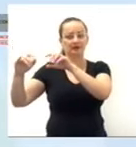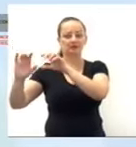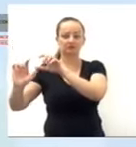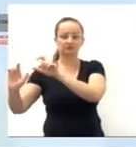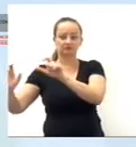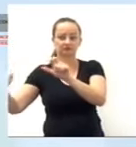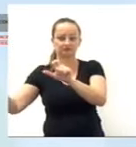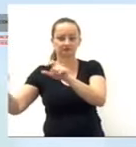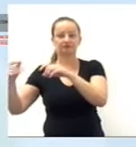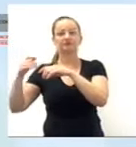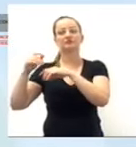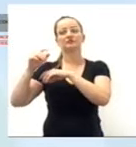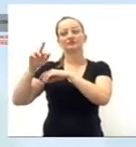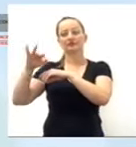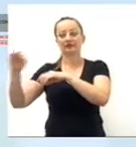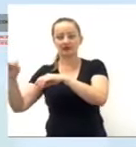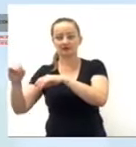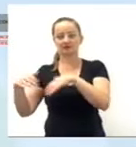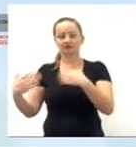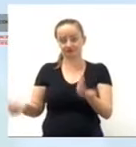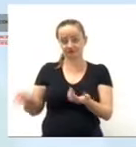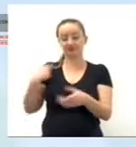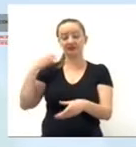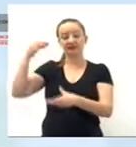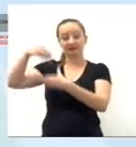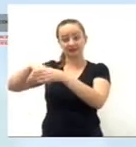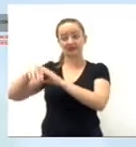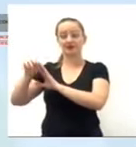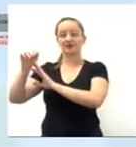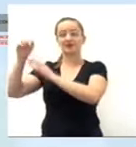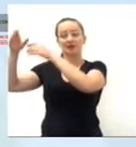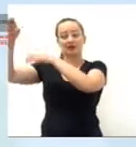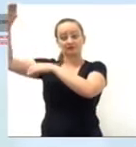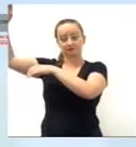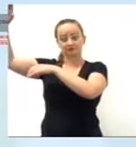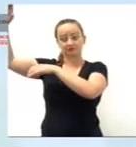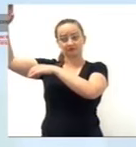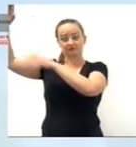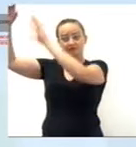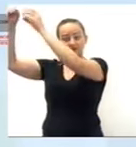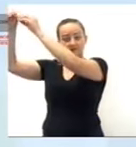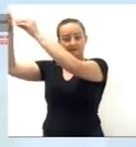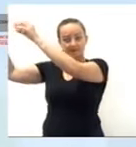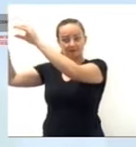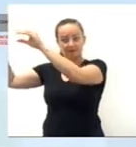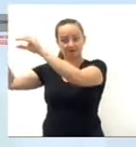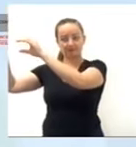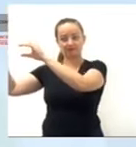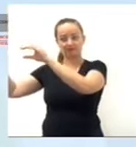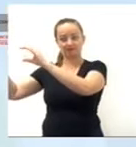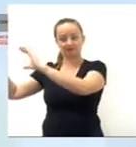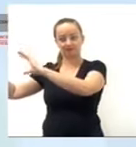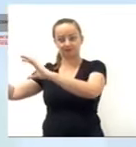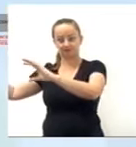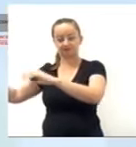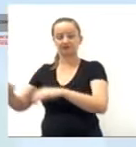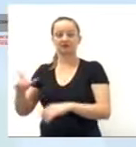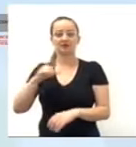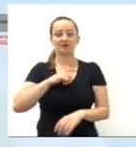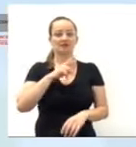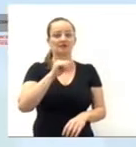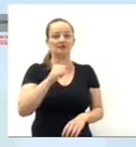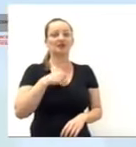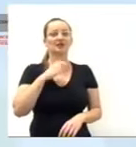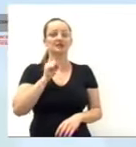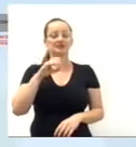né? Radiano, tá vendo? Então, dentro da trigonometria, tudo que eu vou estar desenvolvendo. O que eu falei? Seno,